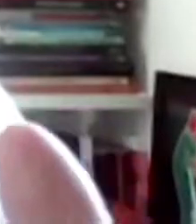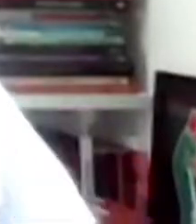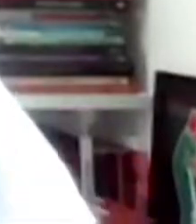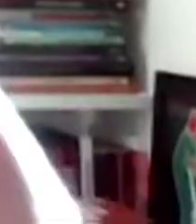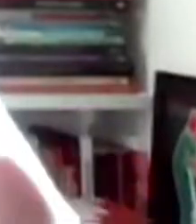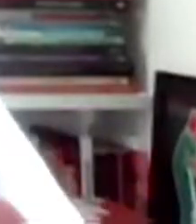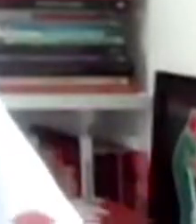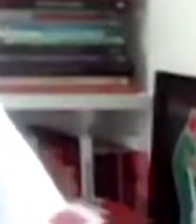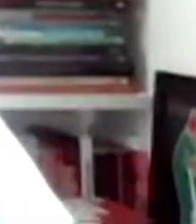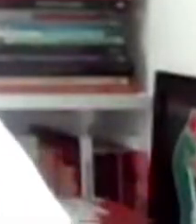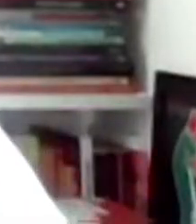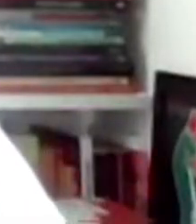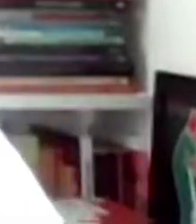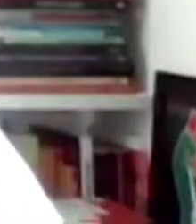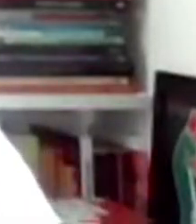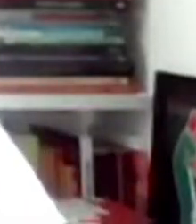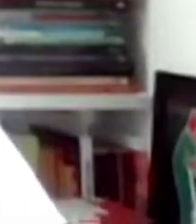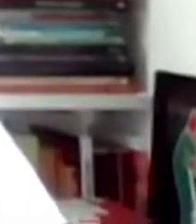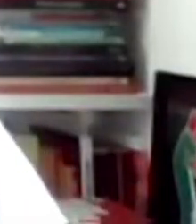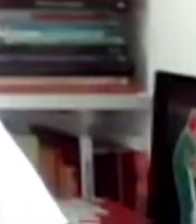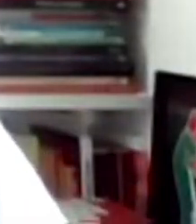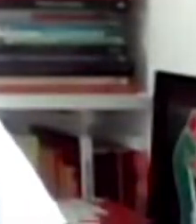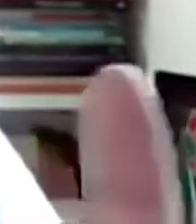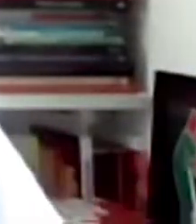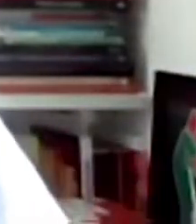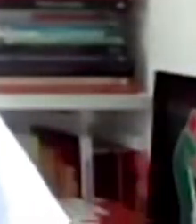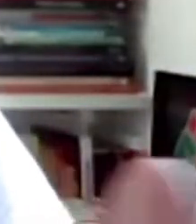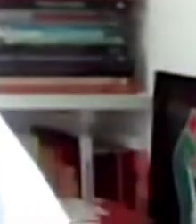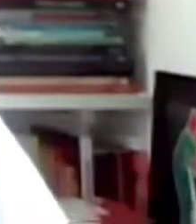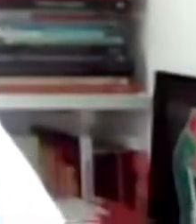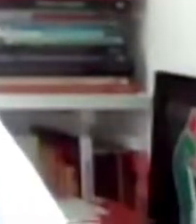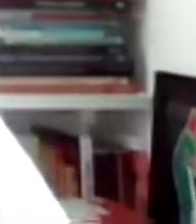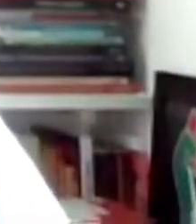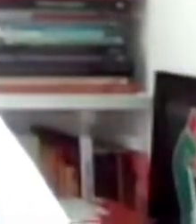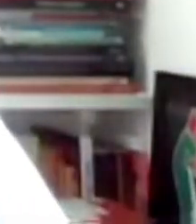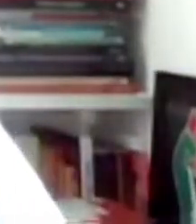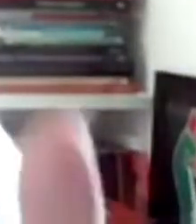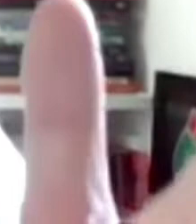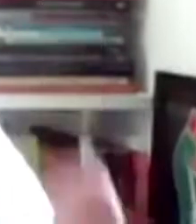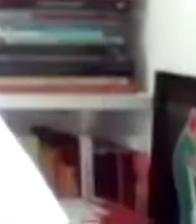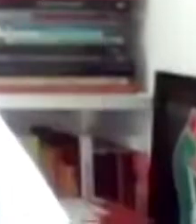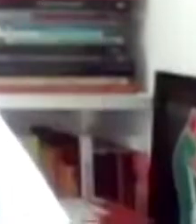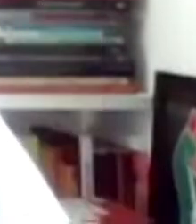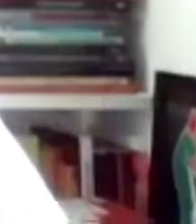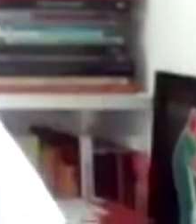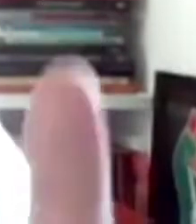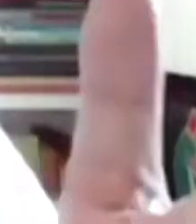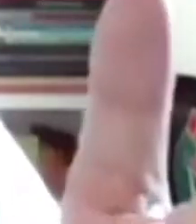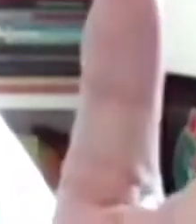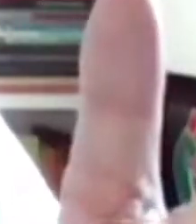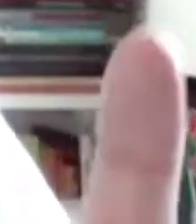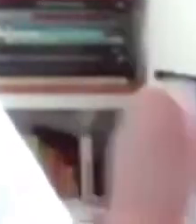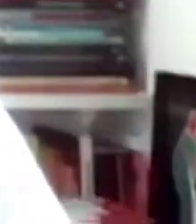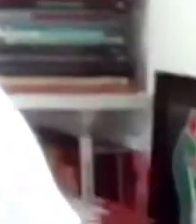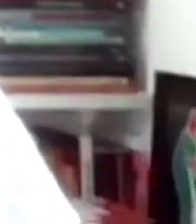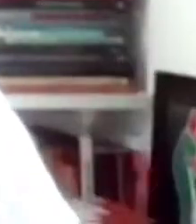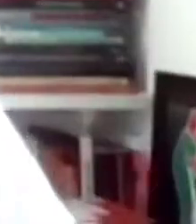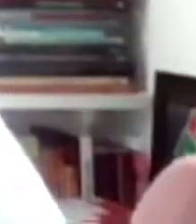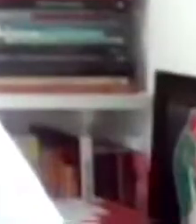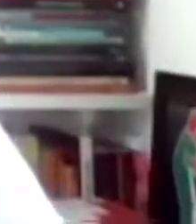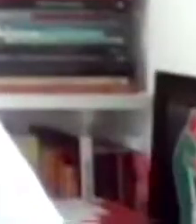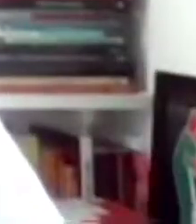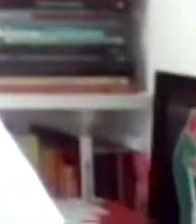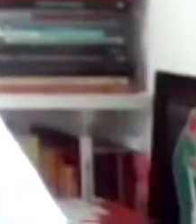municípios realizaram, e o município de Campinas não fez e tem que fazer. É inadmissível que a gente chegue nessa situação. O Plano Nacional de Educação